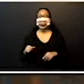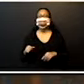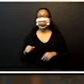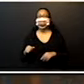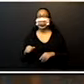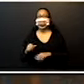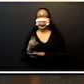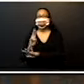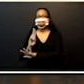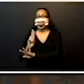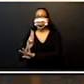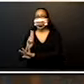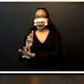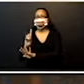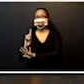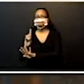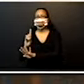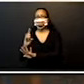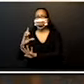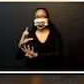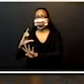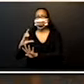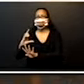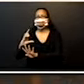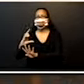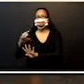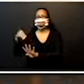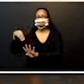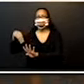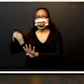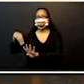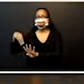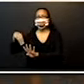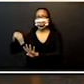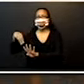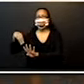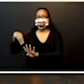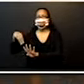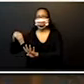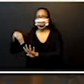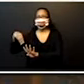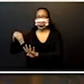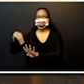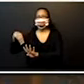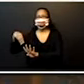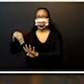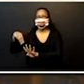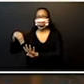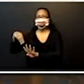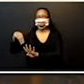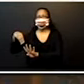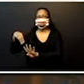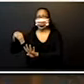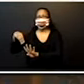Unidade, dezena, centena e o blocão, como é que chama?